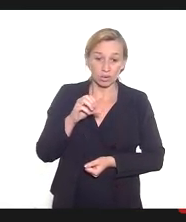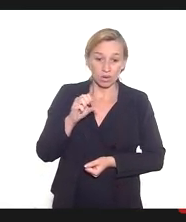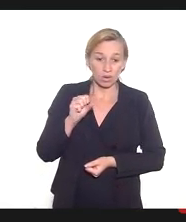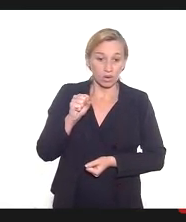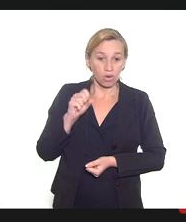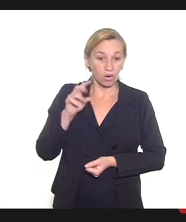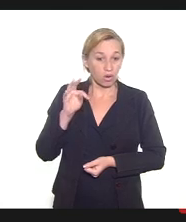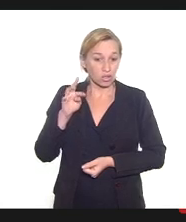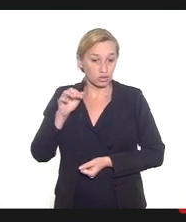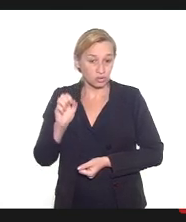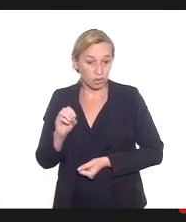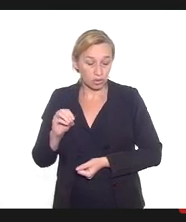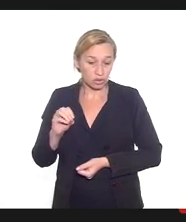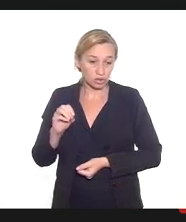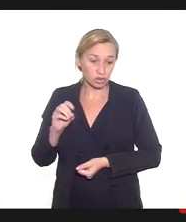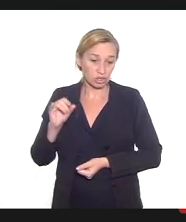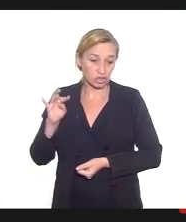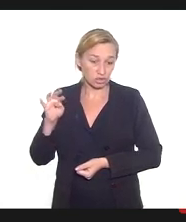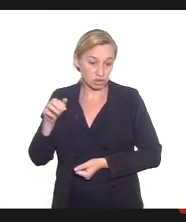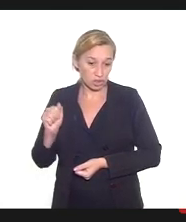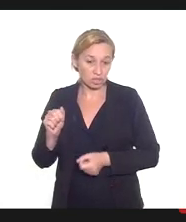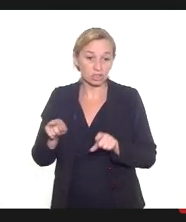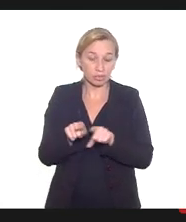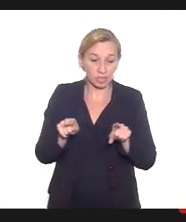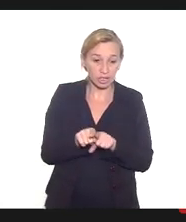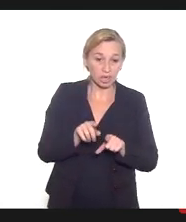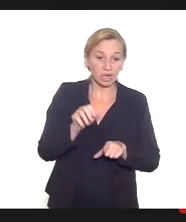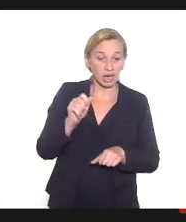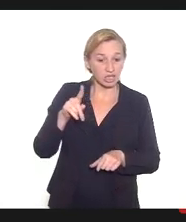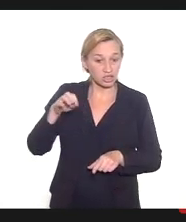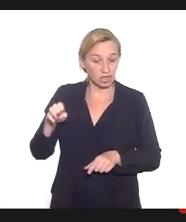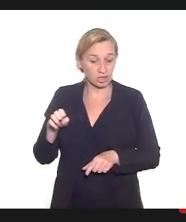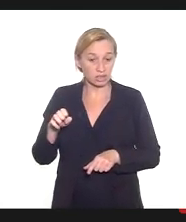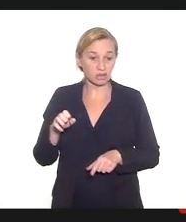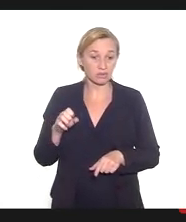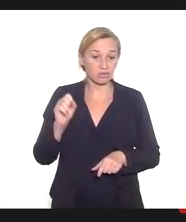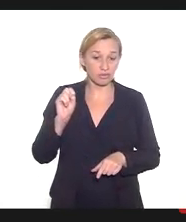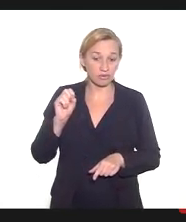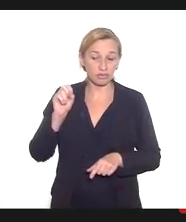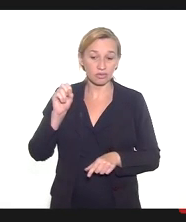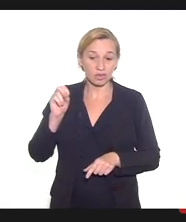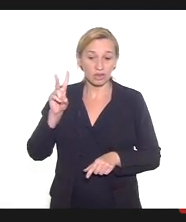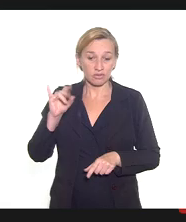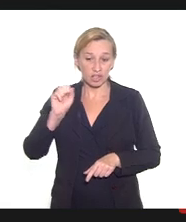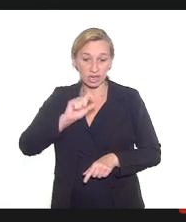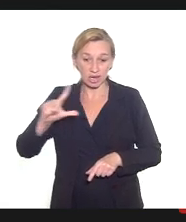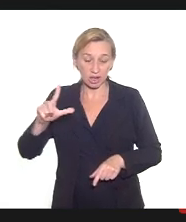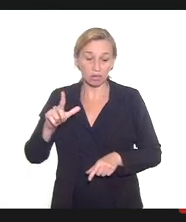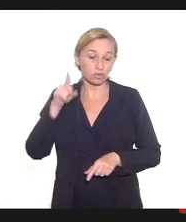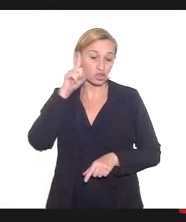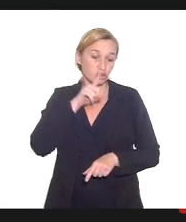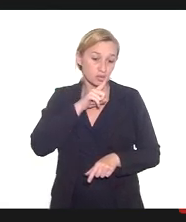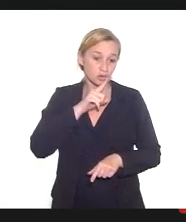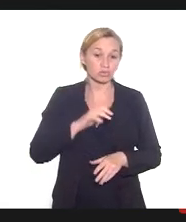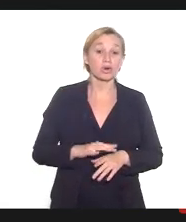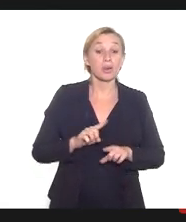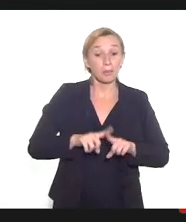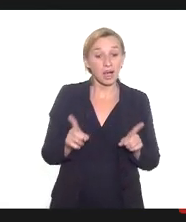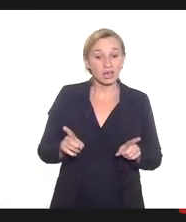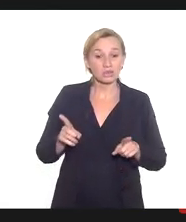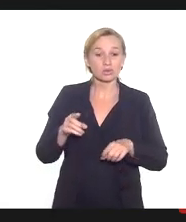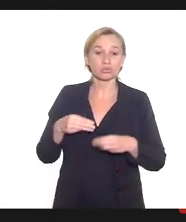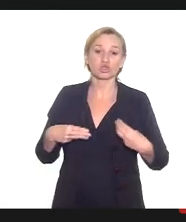zeneca que foi o Reino Unido e com a faxina da Jansen que também é diretor geral que são os Estados Unidos mais ou